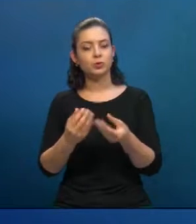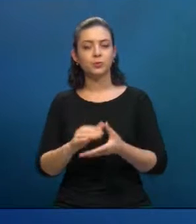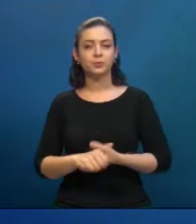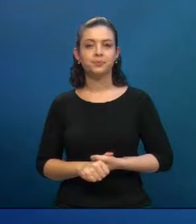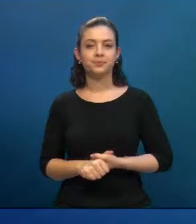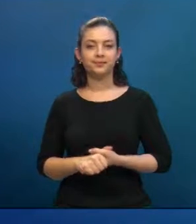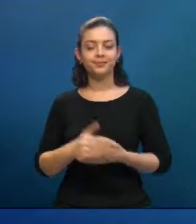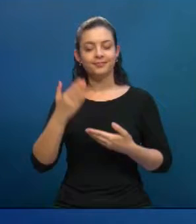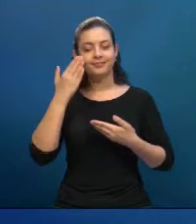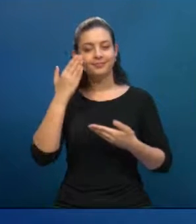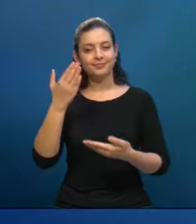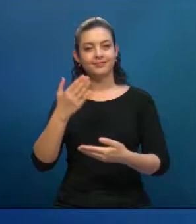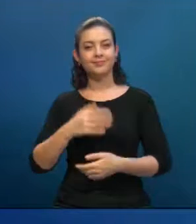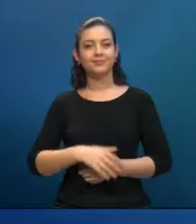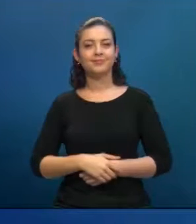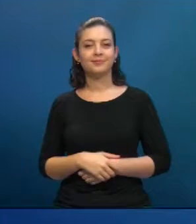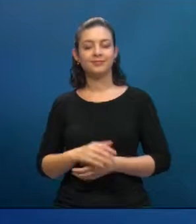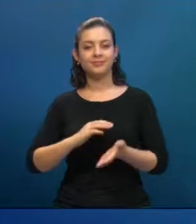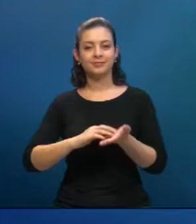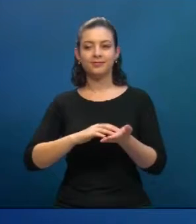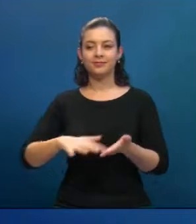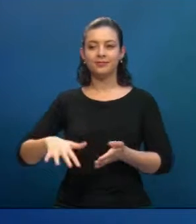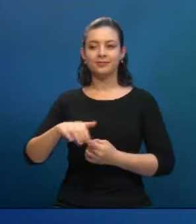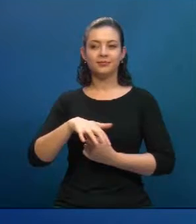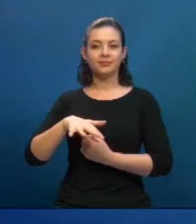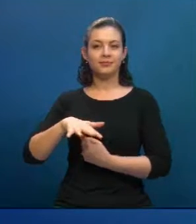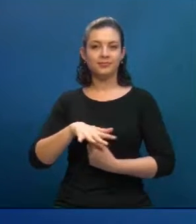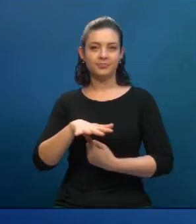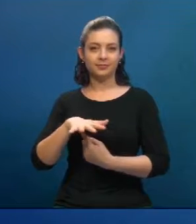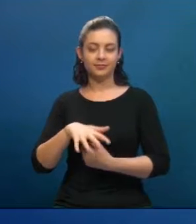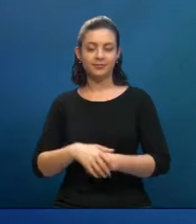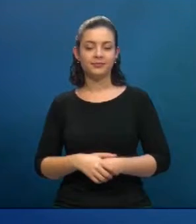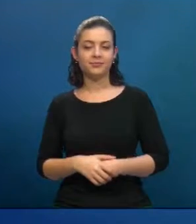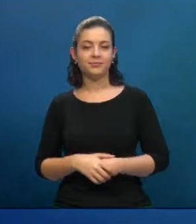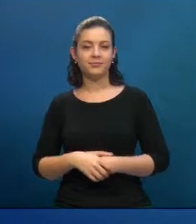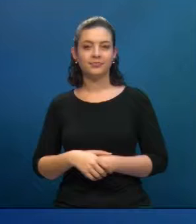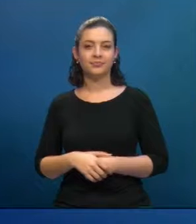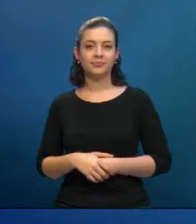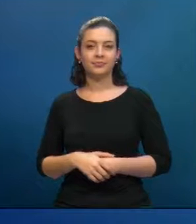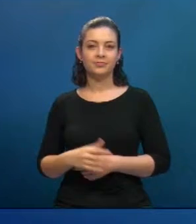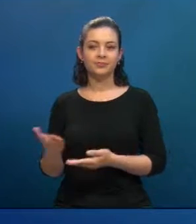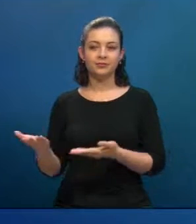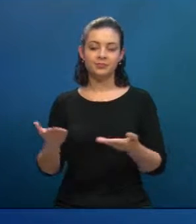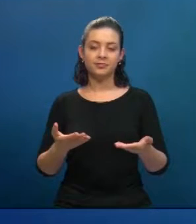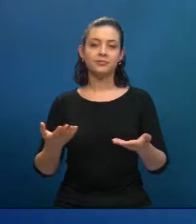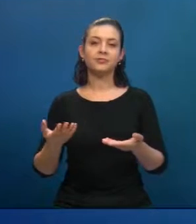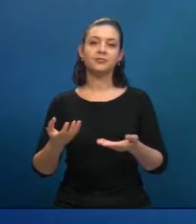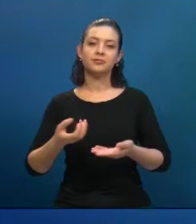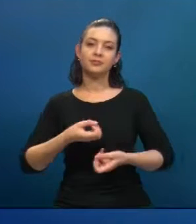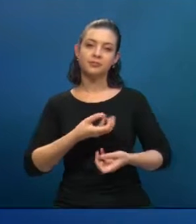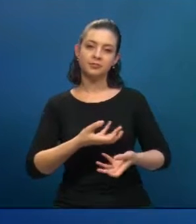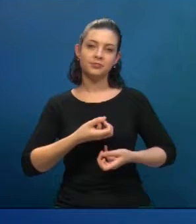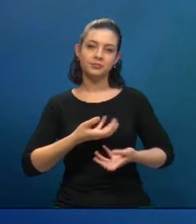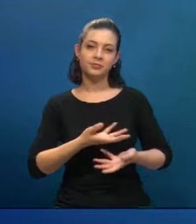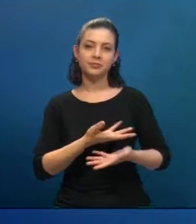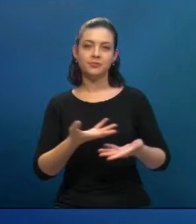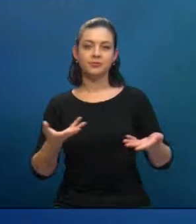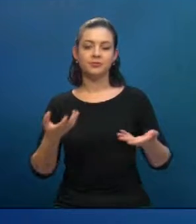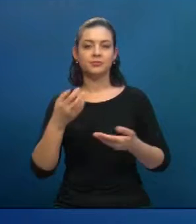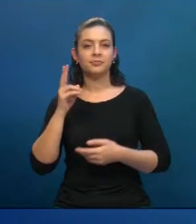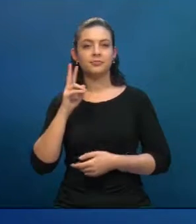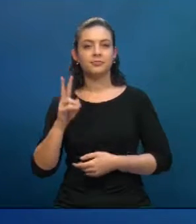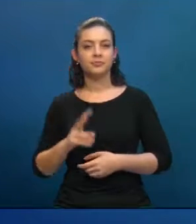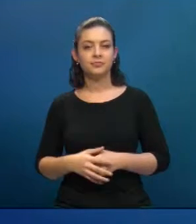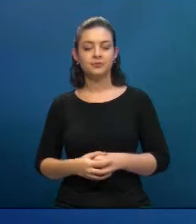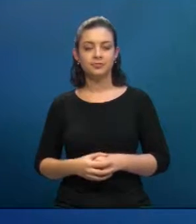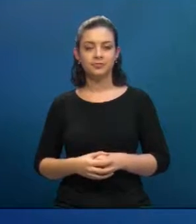quem também o nosso agradecimento pessoal da secretaria de meio ambiente e vieram aqui dá essas informações aos vereadores desta